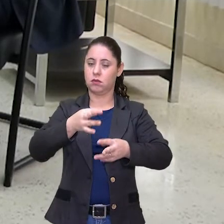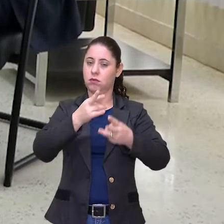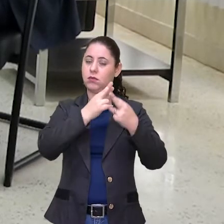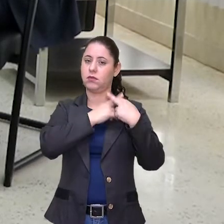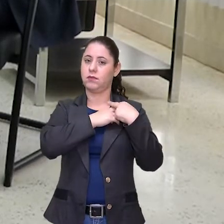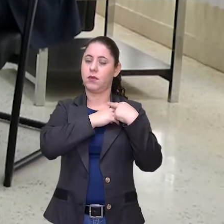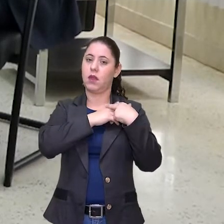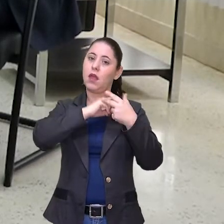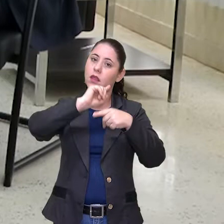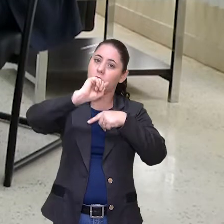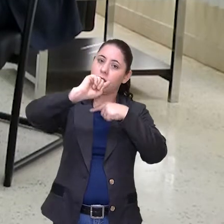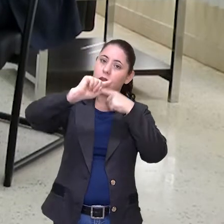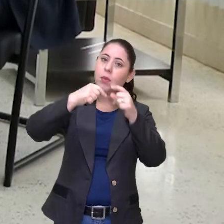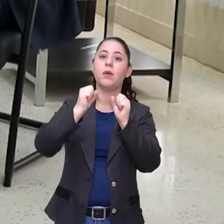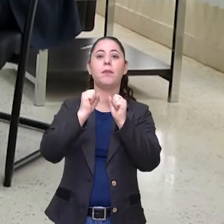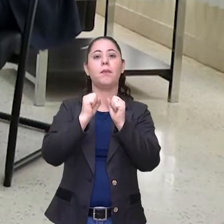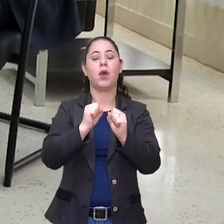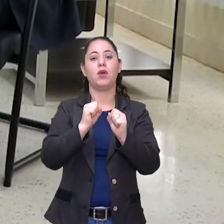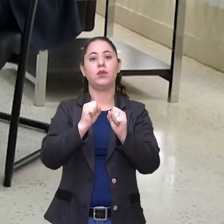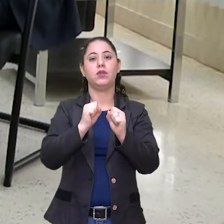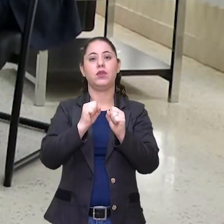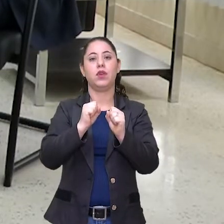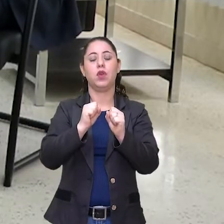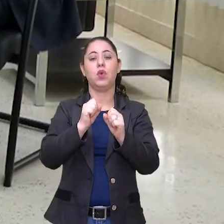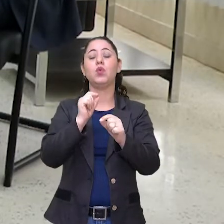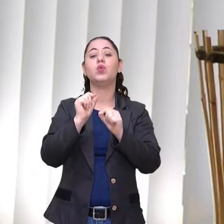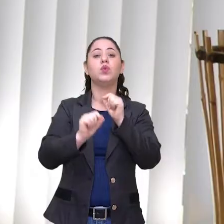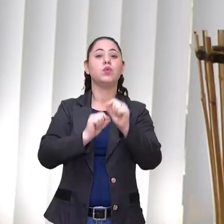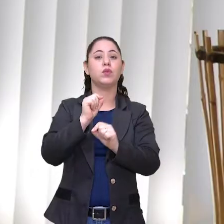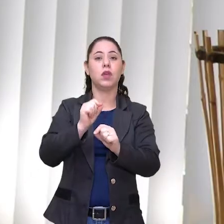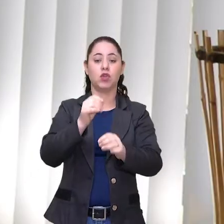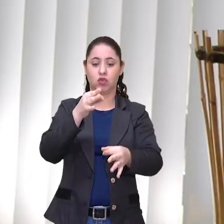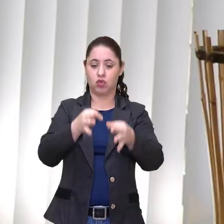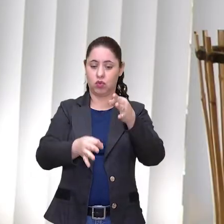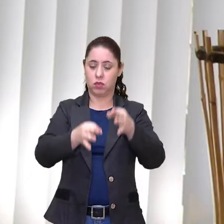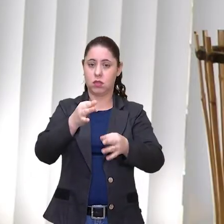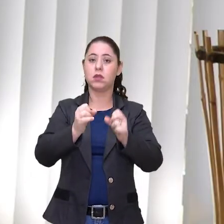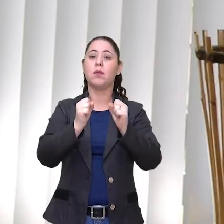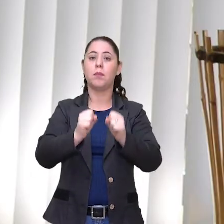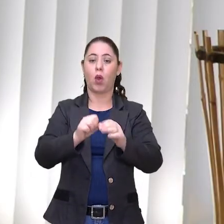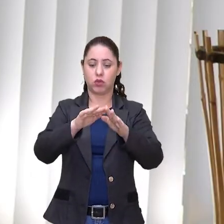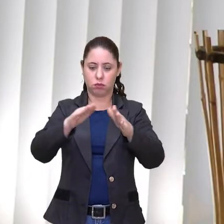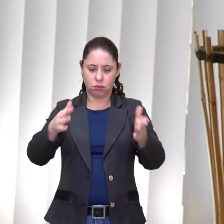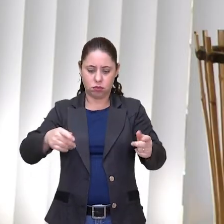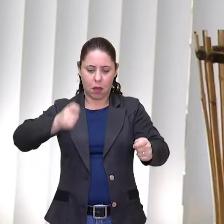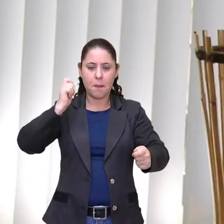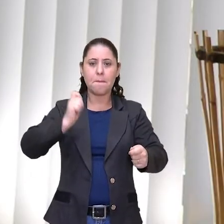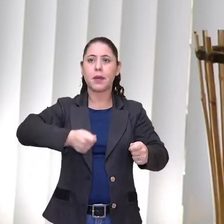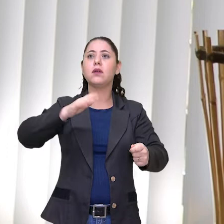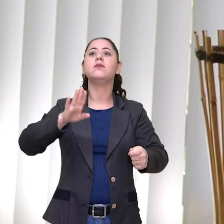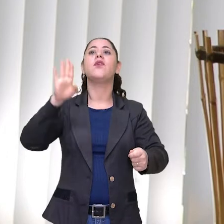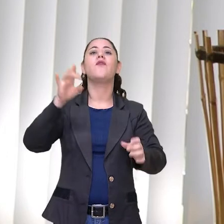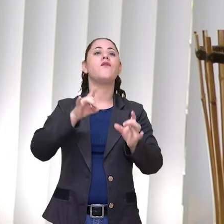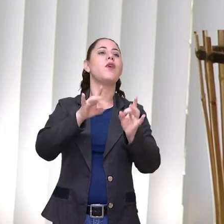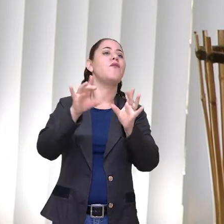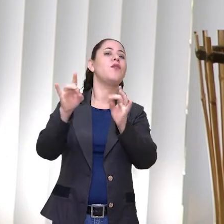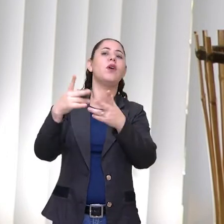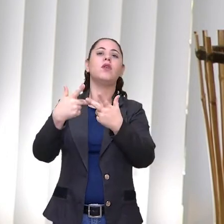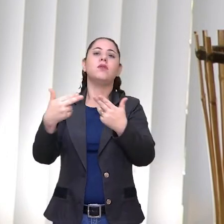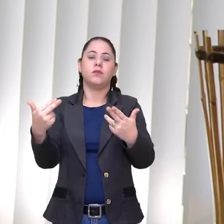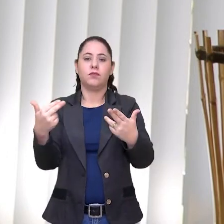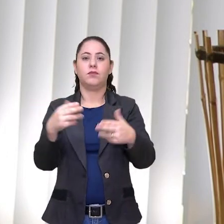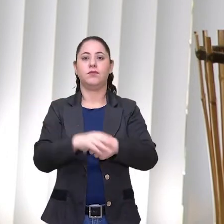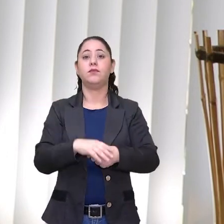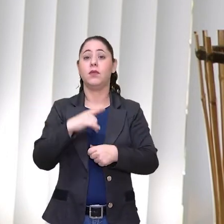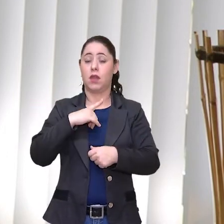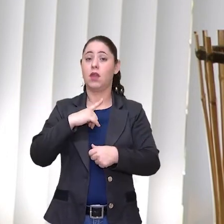Judiciário. Somente aí é que vem a hipótese do leilão judicial na forma que nós comentamos há pouco. Então há outras